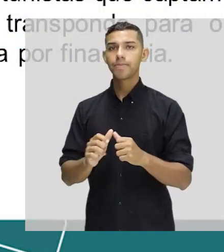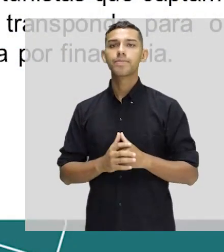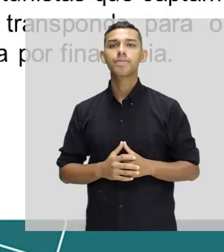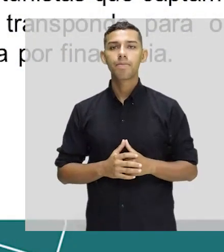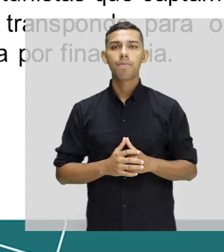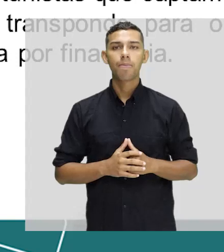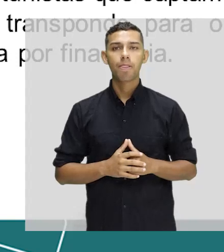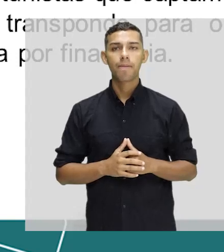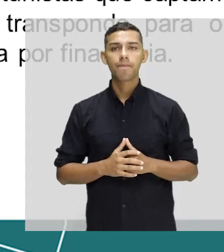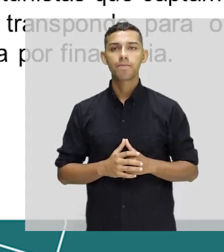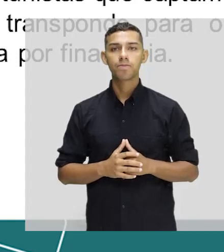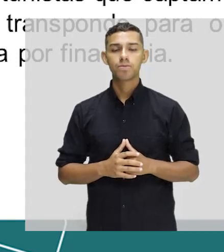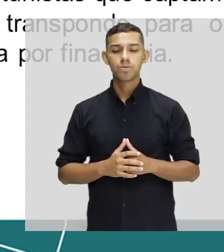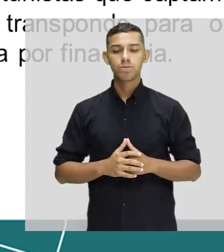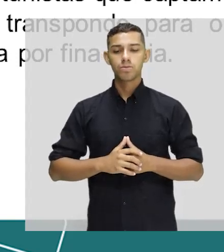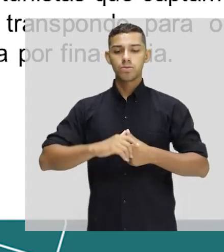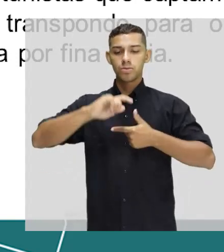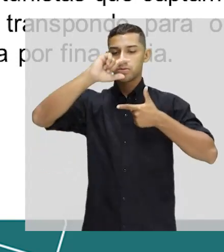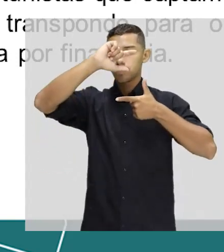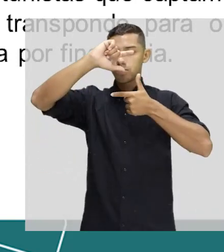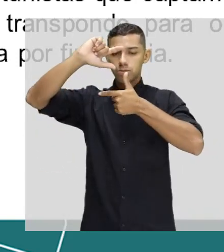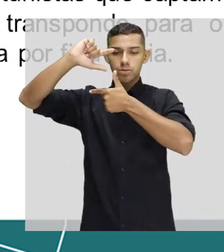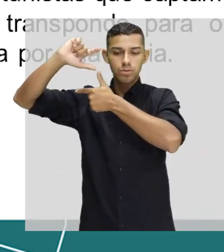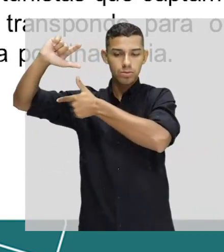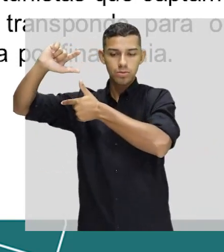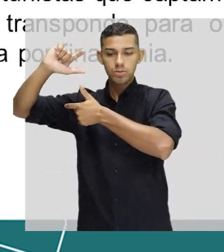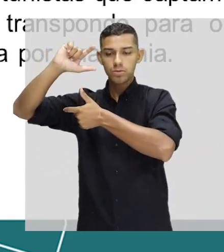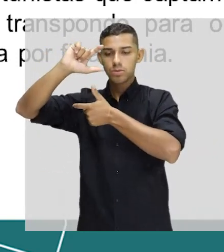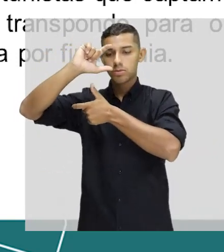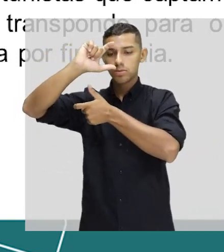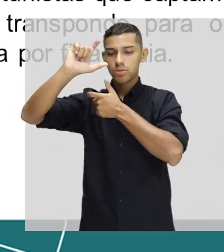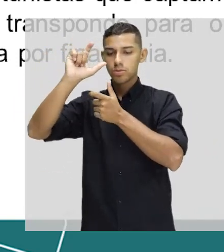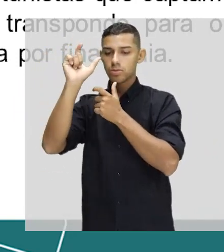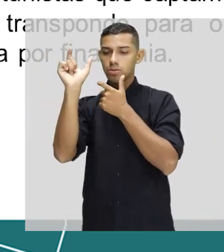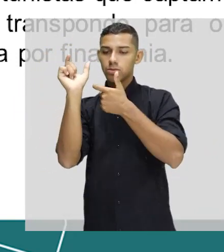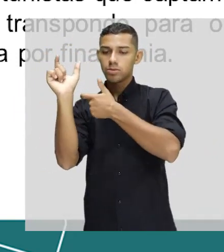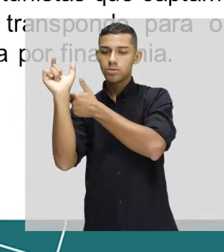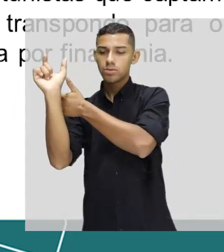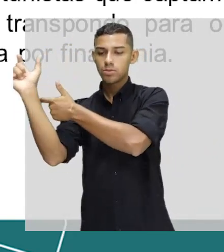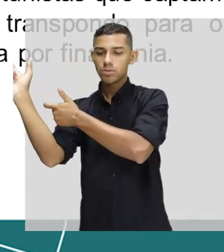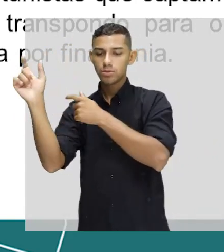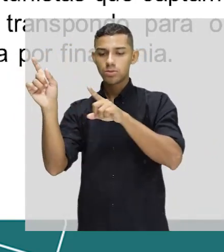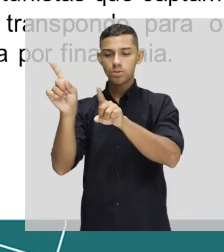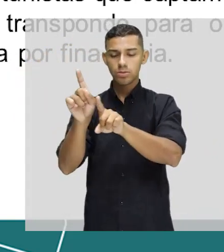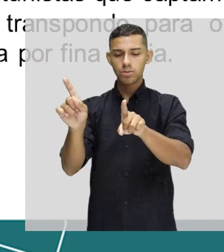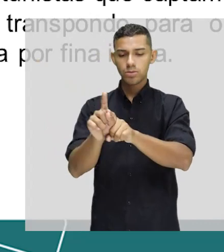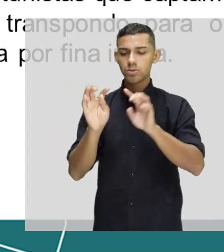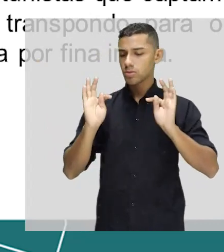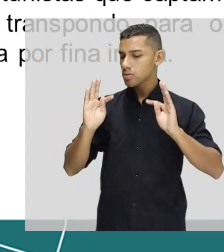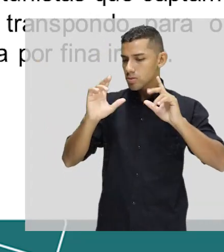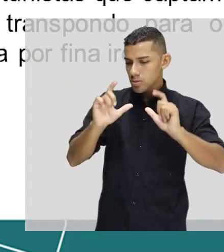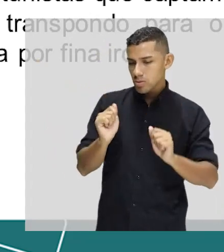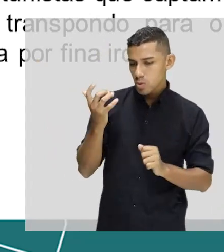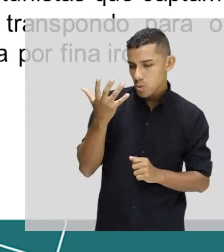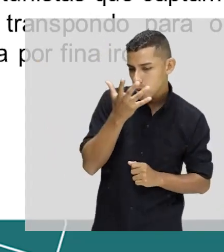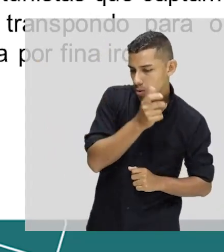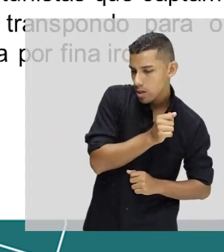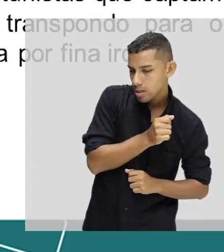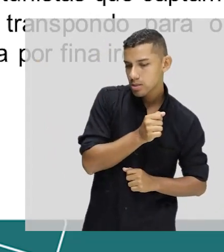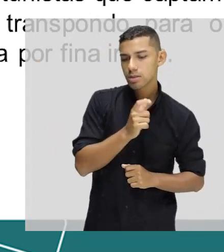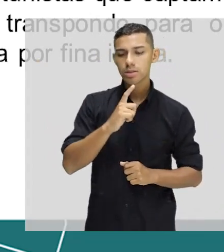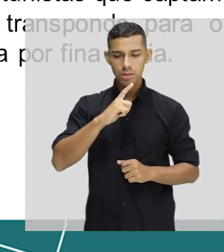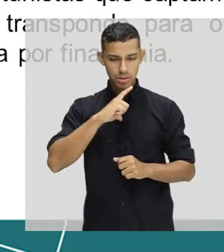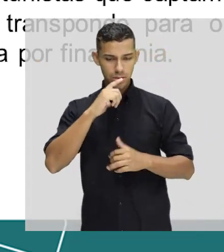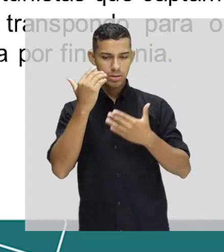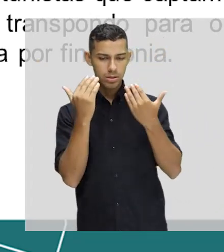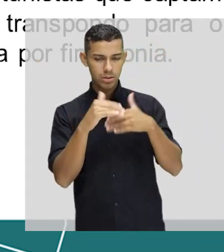um dos gêneros favoritos do Enem. Podem perceber que quase todas as provas têm sempre uma charge, né?